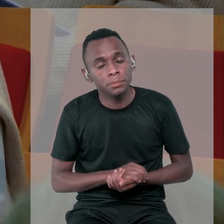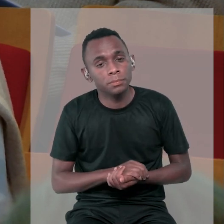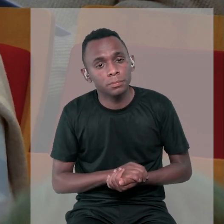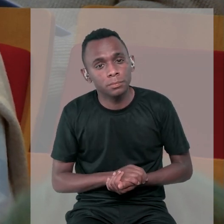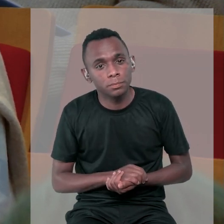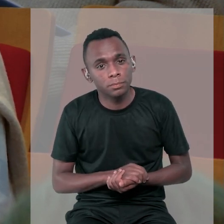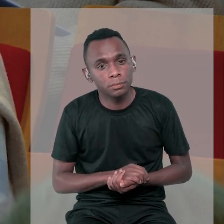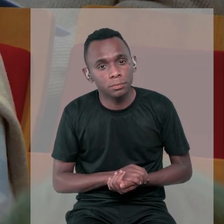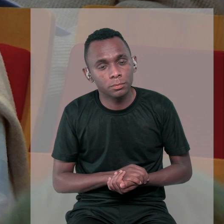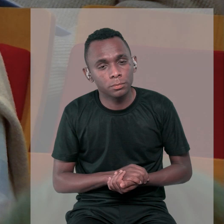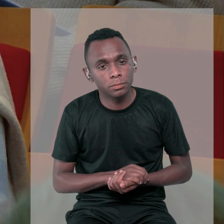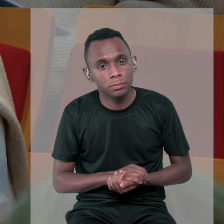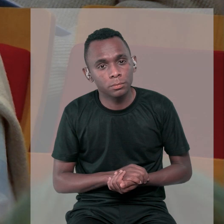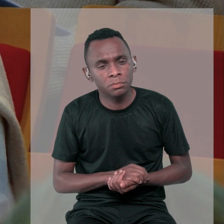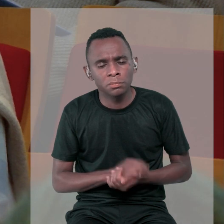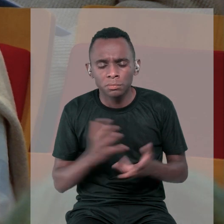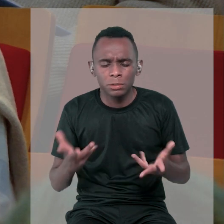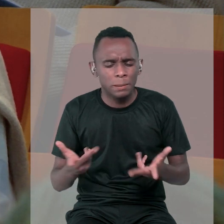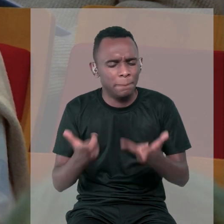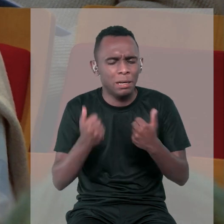muito rica, né? É difícil a gente